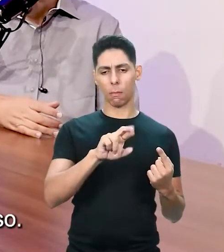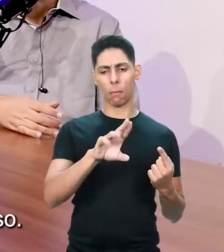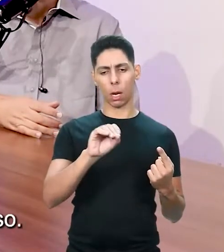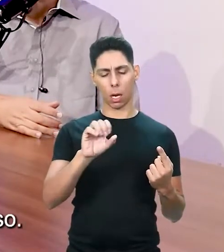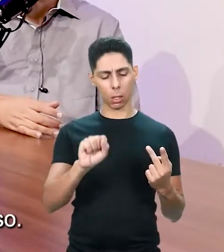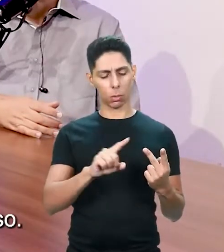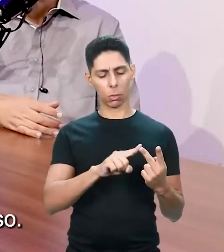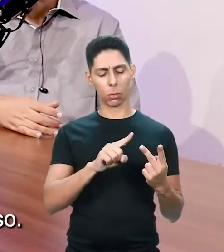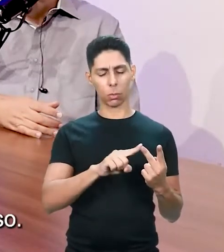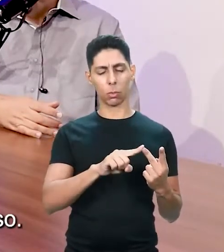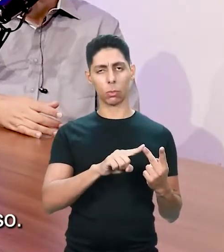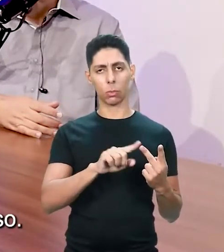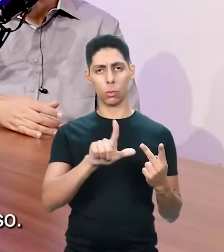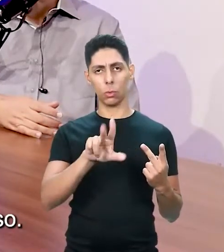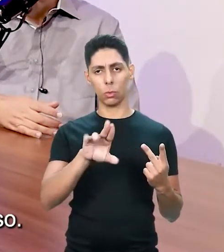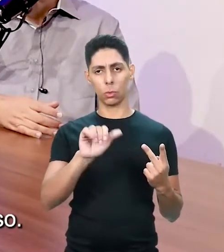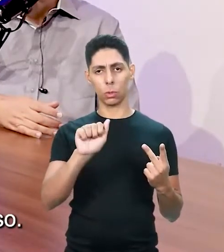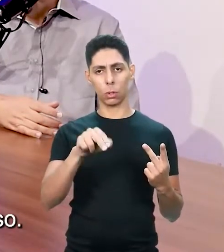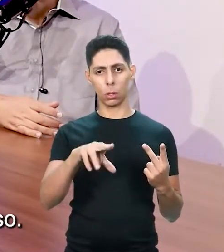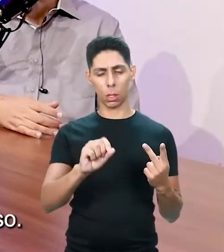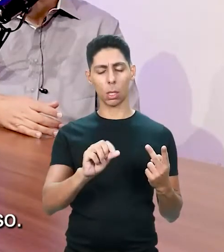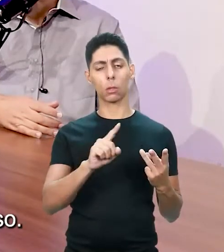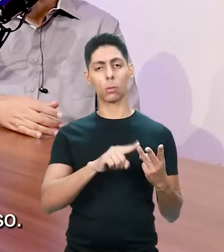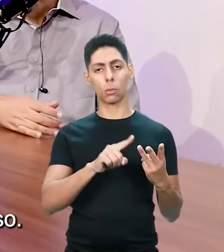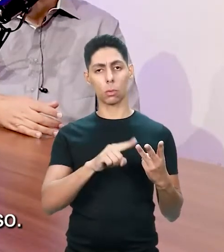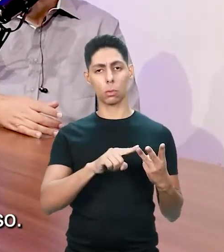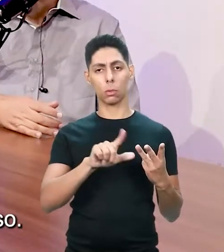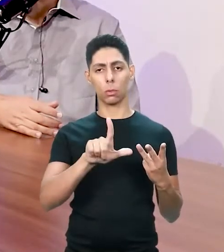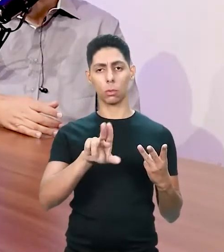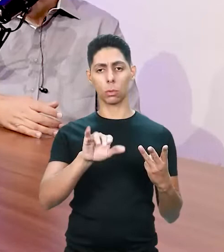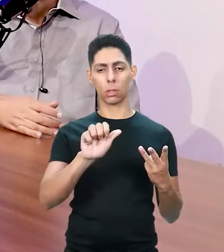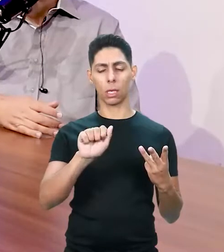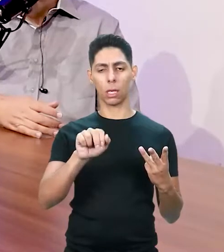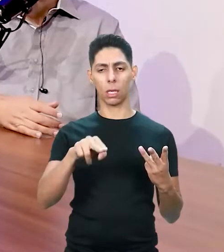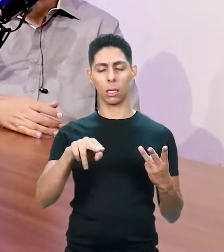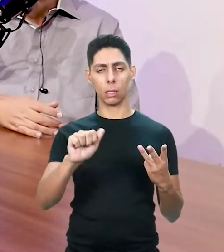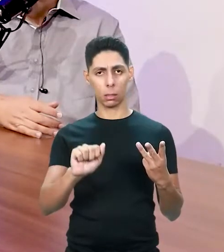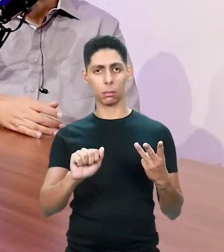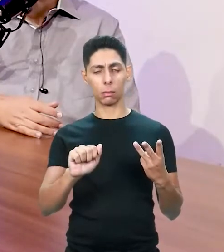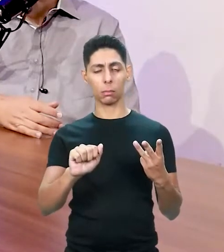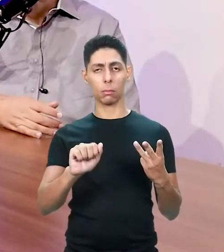Marcos Gomes, do Rio de Janeiro, e o Luciano, Marcos Gomes, que foi da CBN também, e o Luciano Barroso,